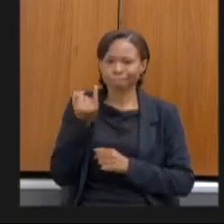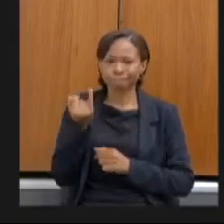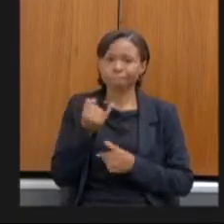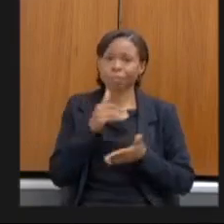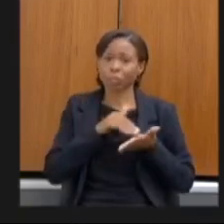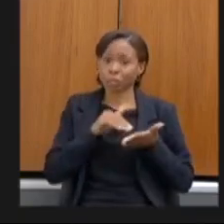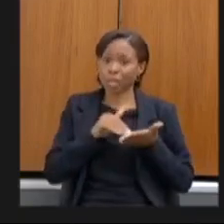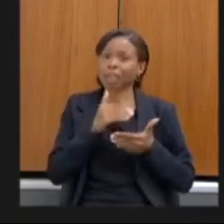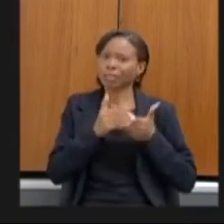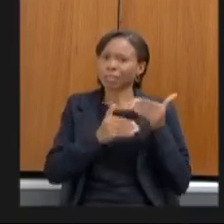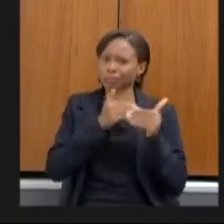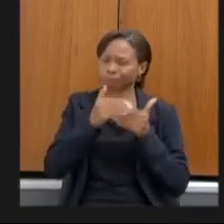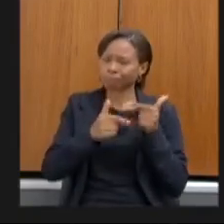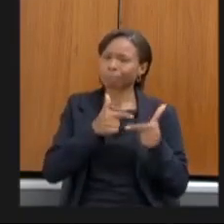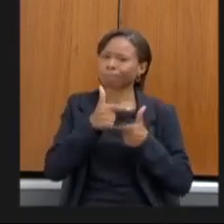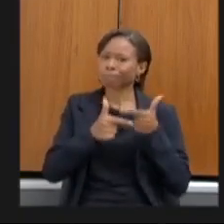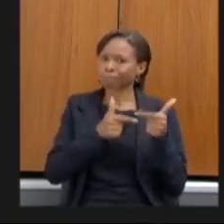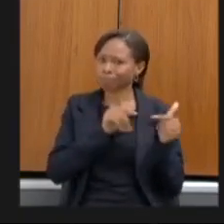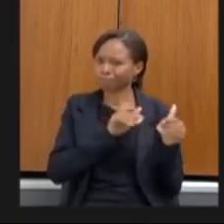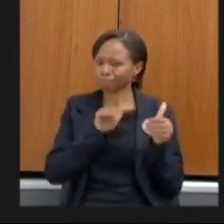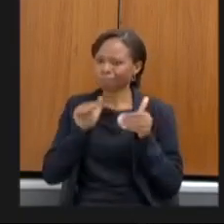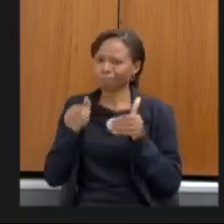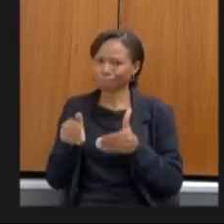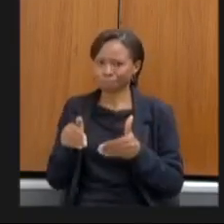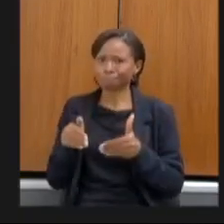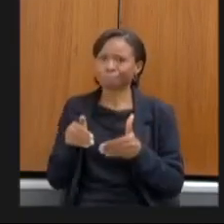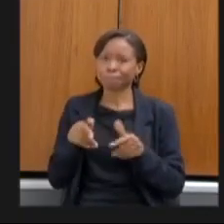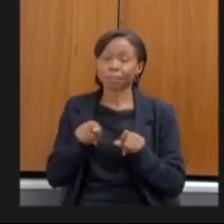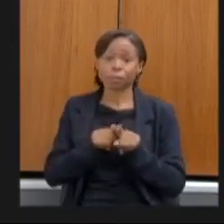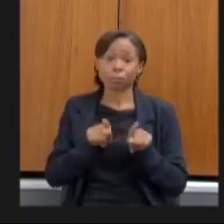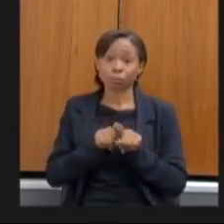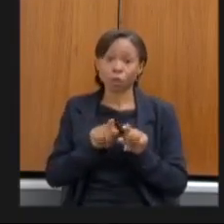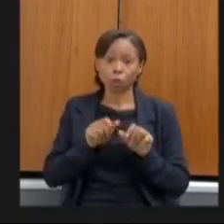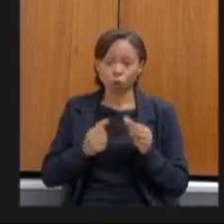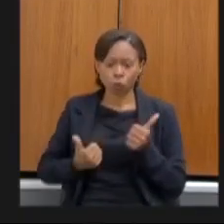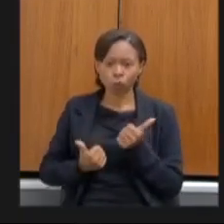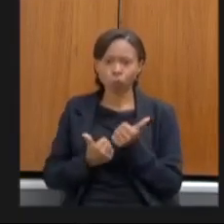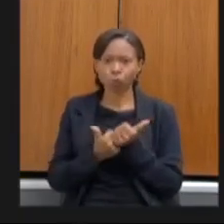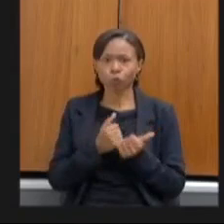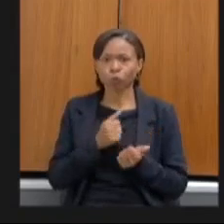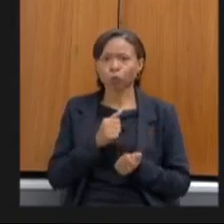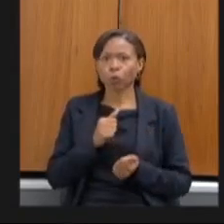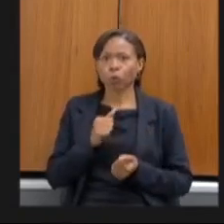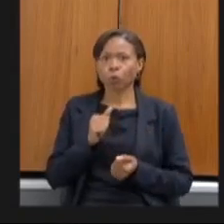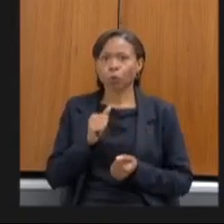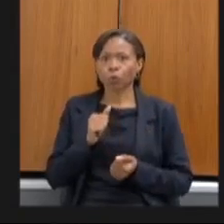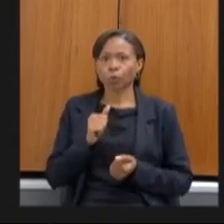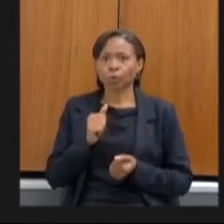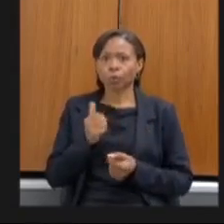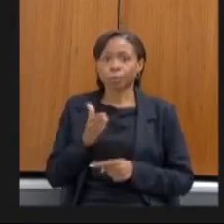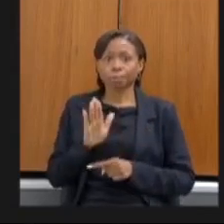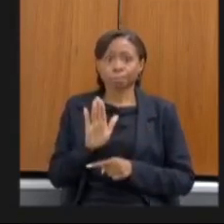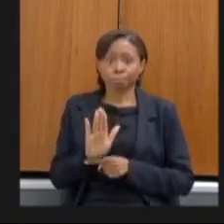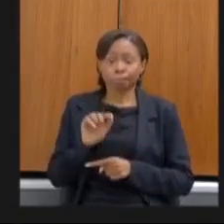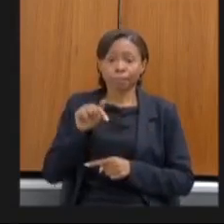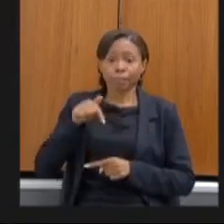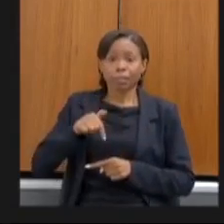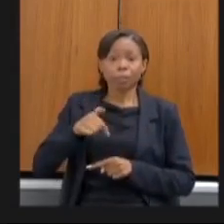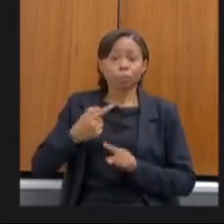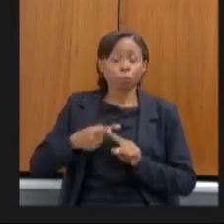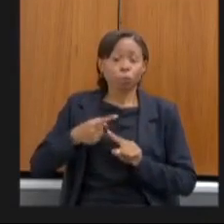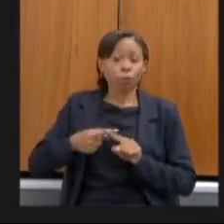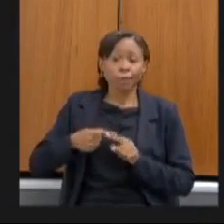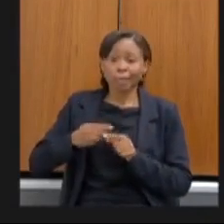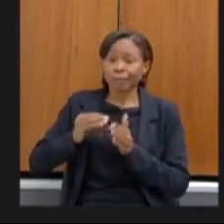desenvolvendo esse trabalho também trabalho vermelho suporte para dentro tem usado com a nossa Total falta de estrutura